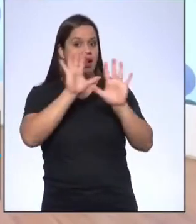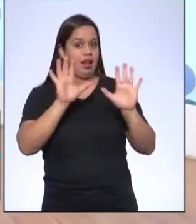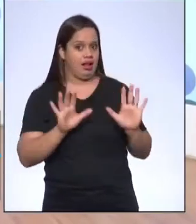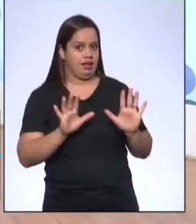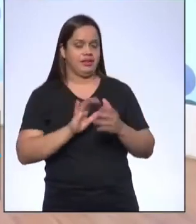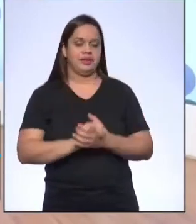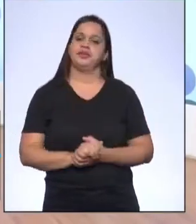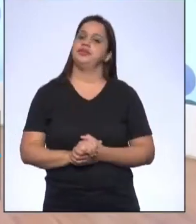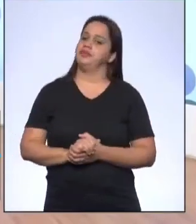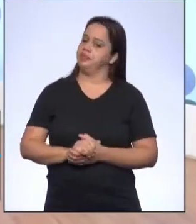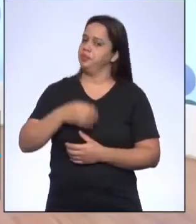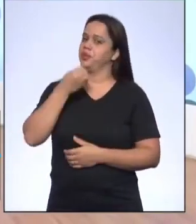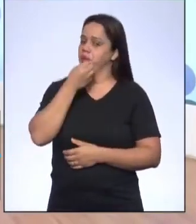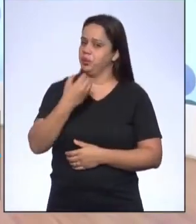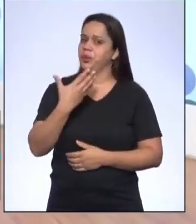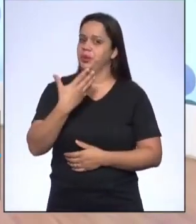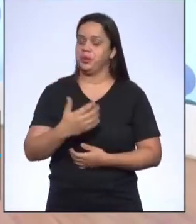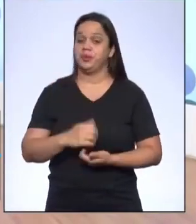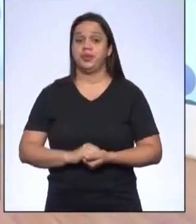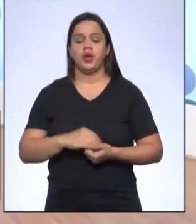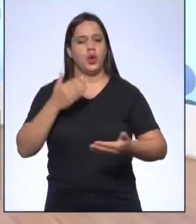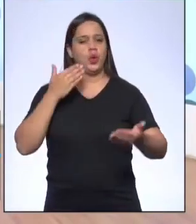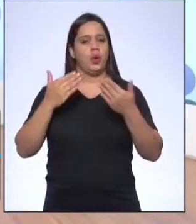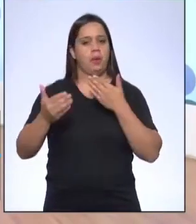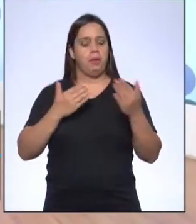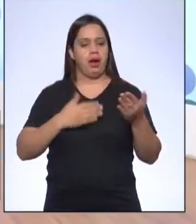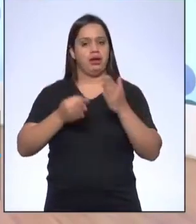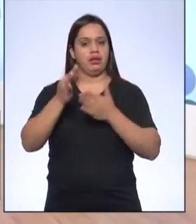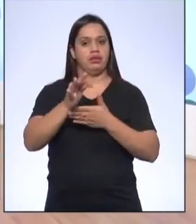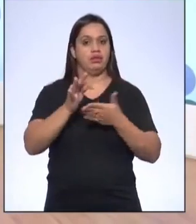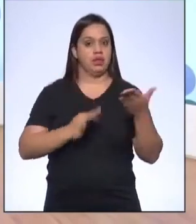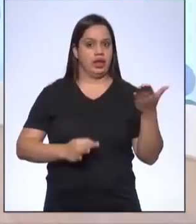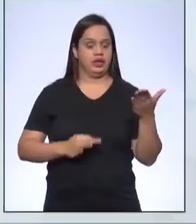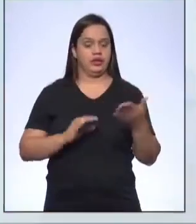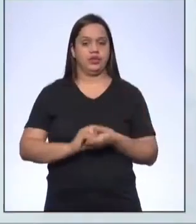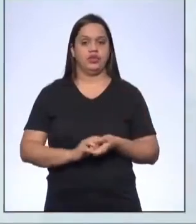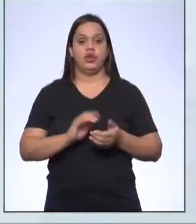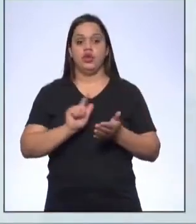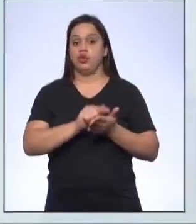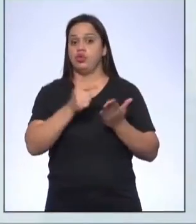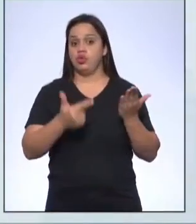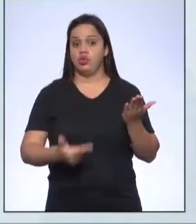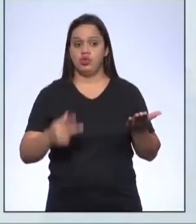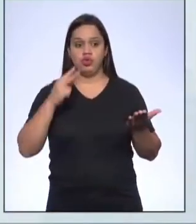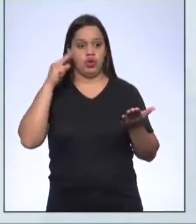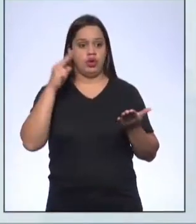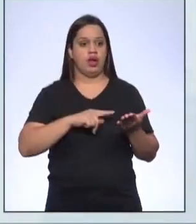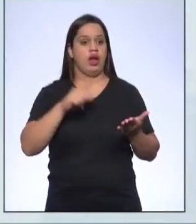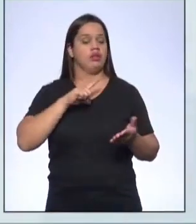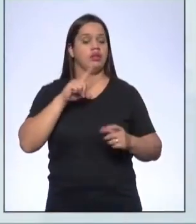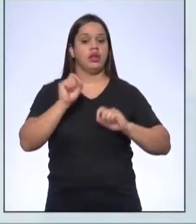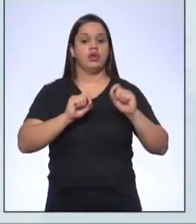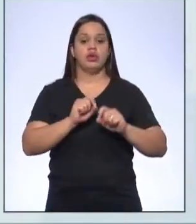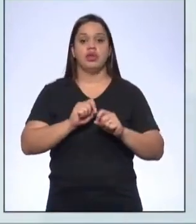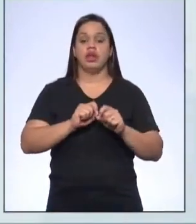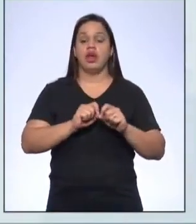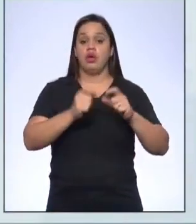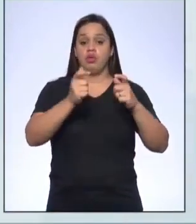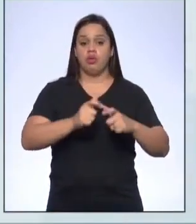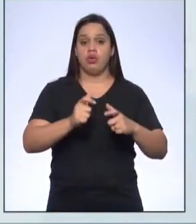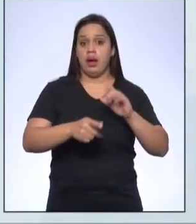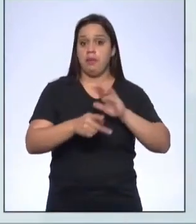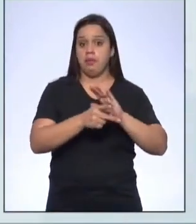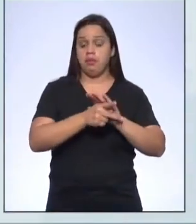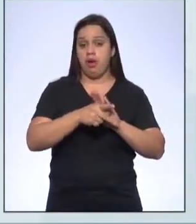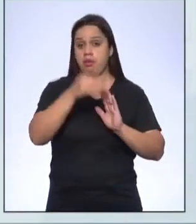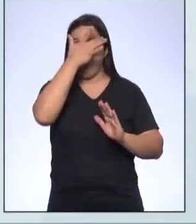clara. Muito bem. Comparando textos. Então, vamos lá. Nos jornais, é comum haver um espaço destinado ao leitor para